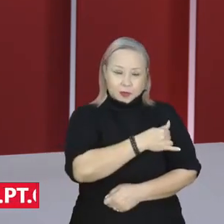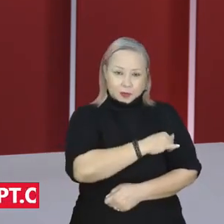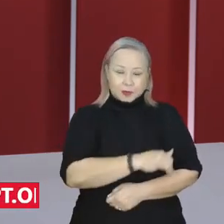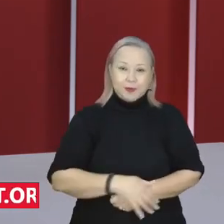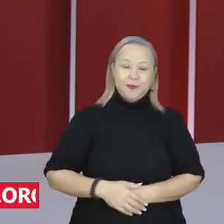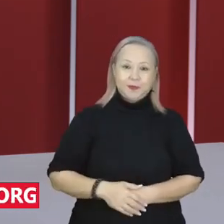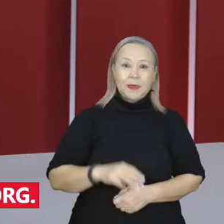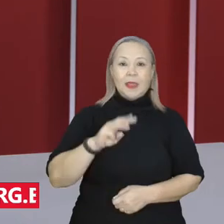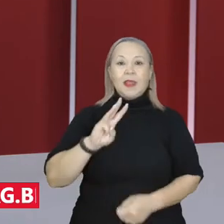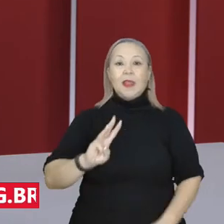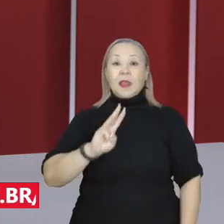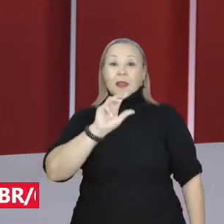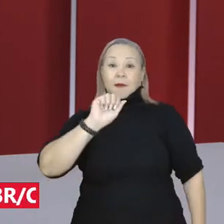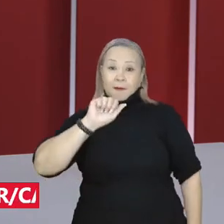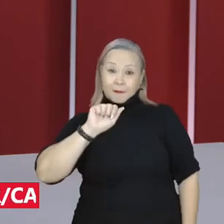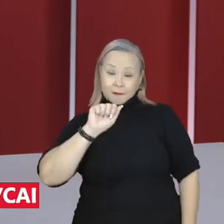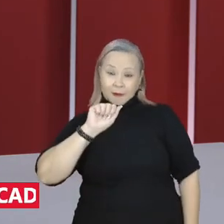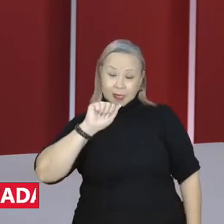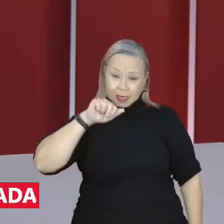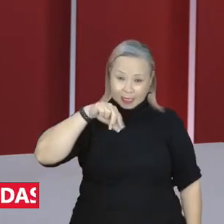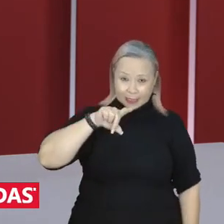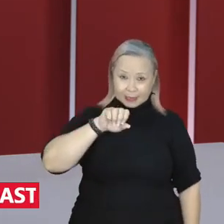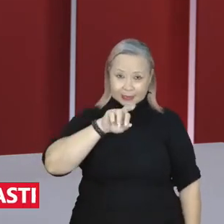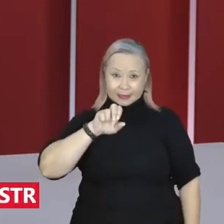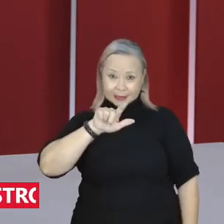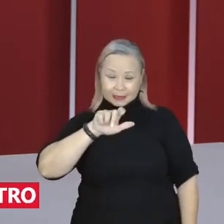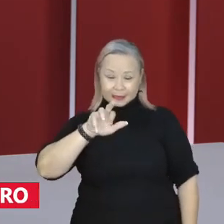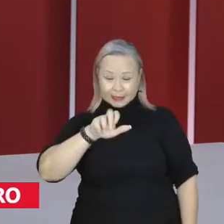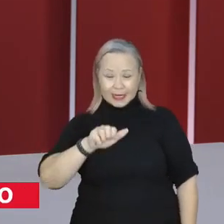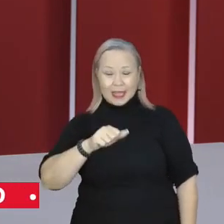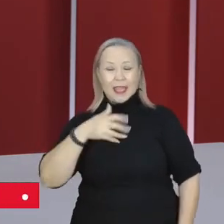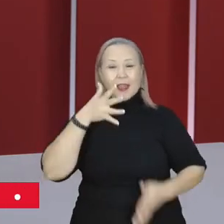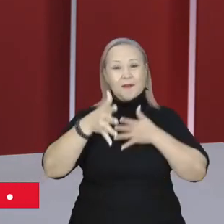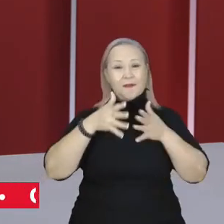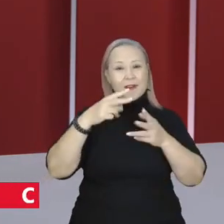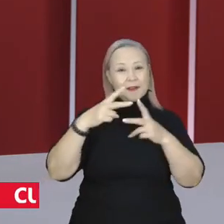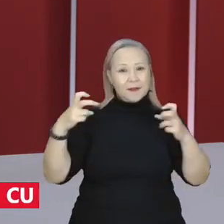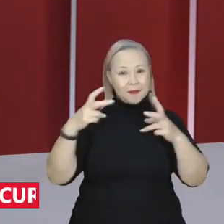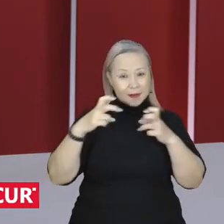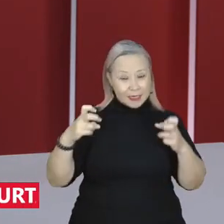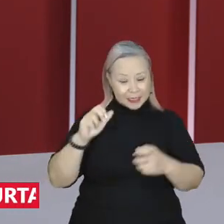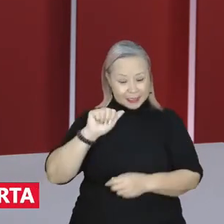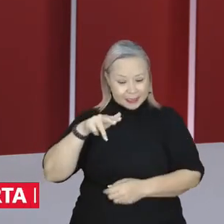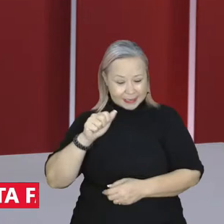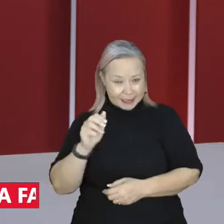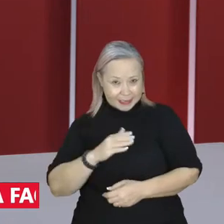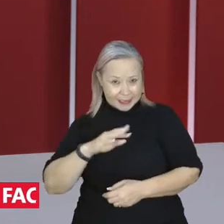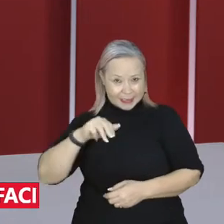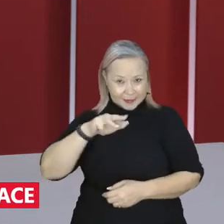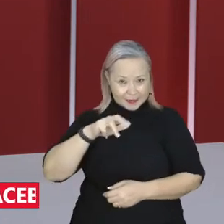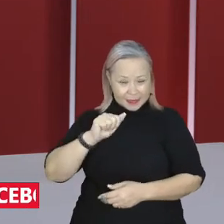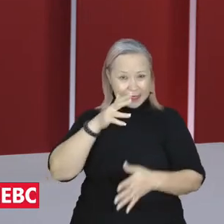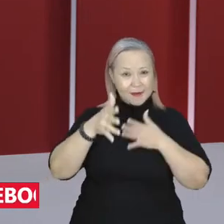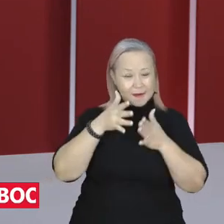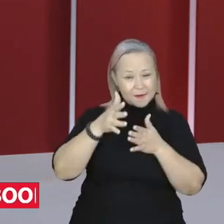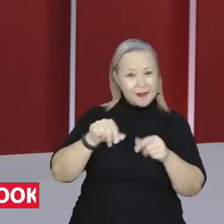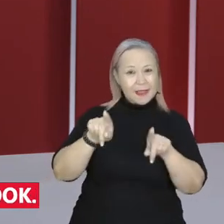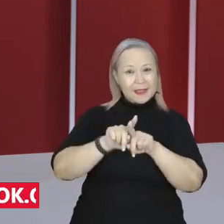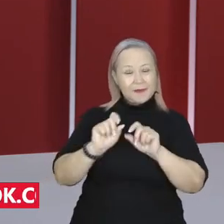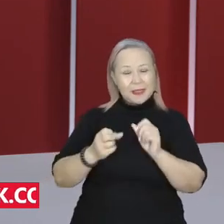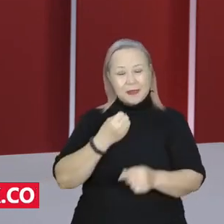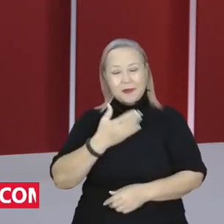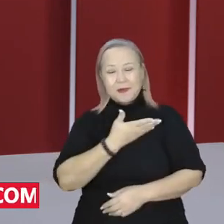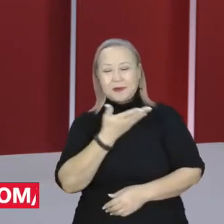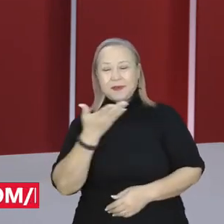Wanderley Moraes Bom dia também falando lá de Florianópolis Ana Maria lobo de Oliveira Roberval Martins dando bom dia